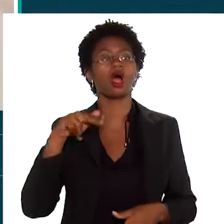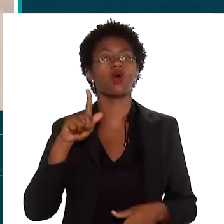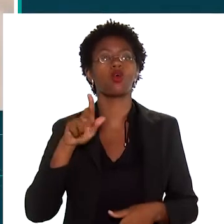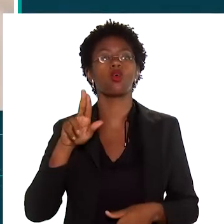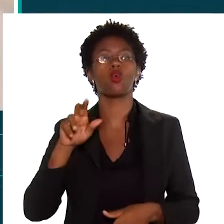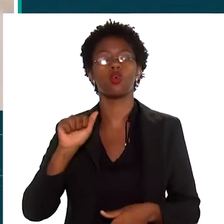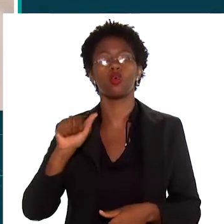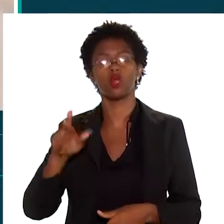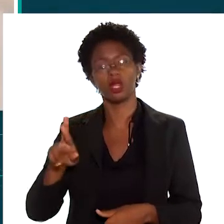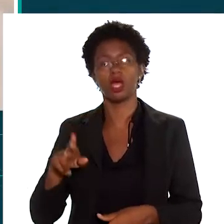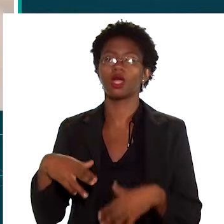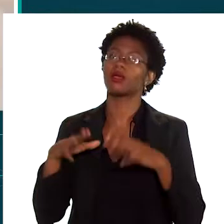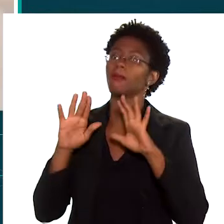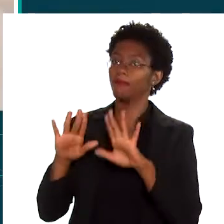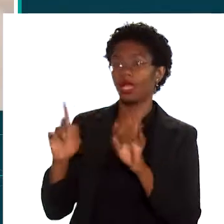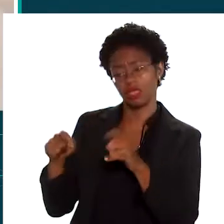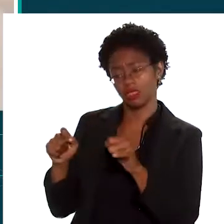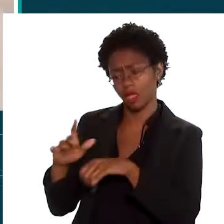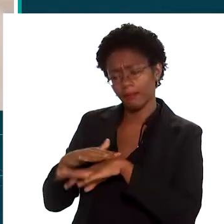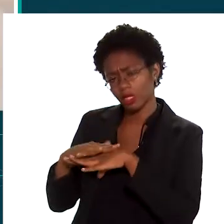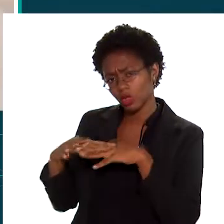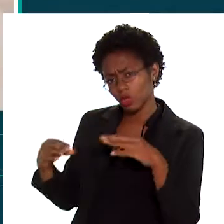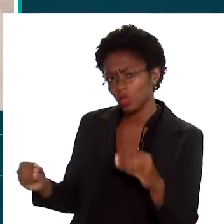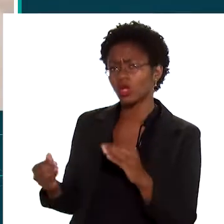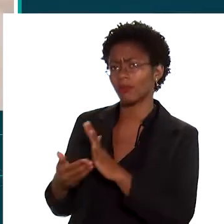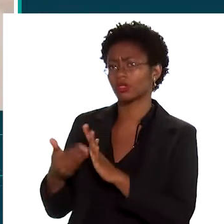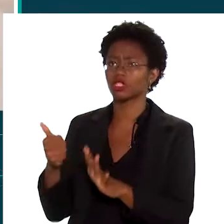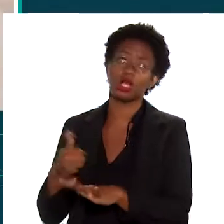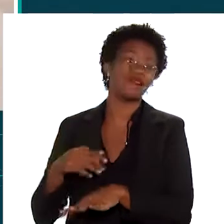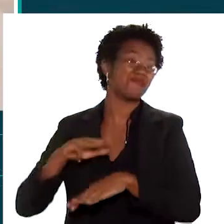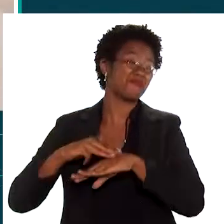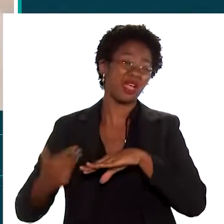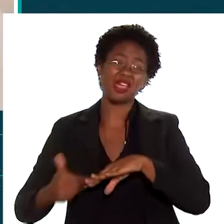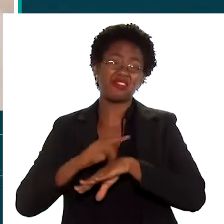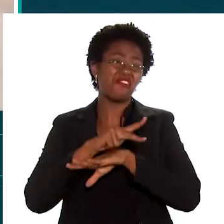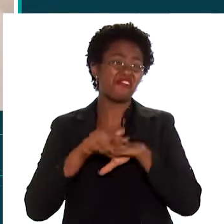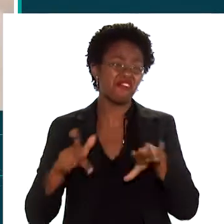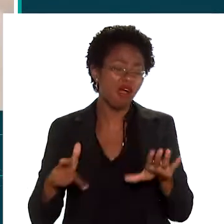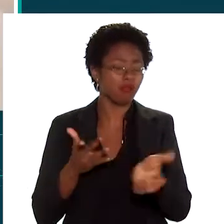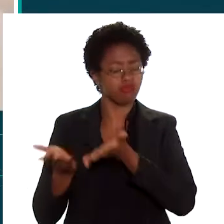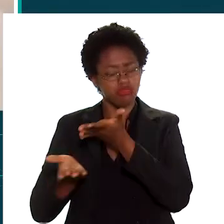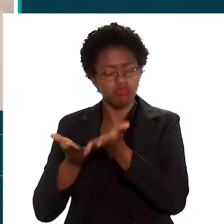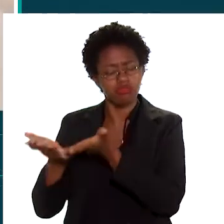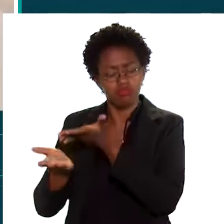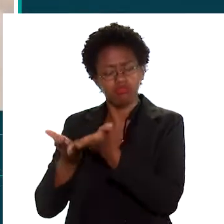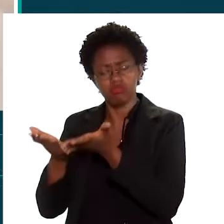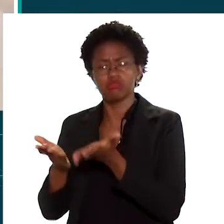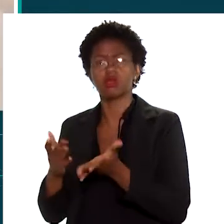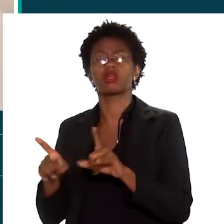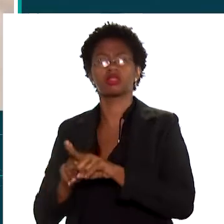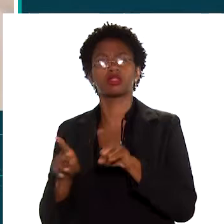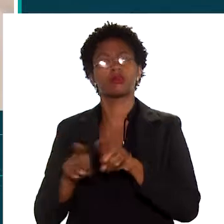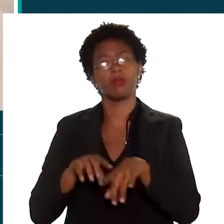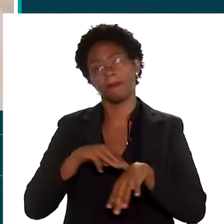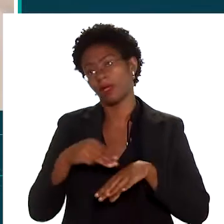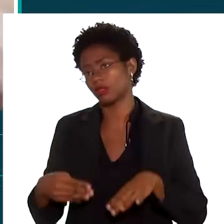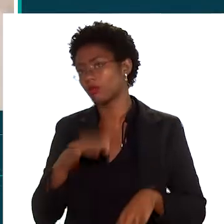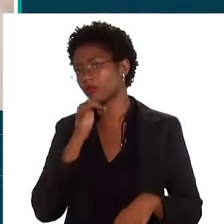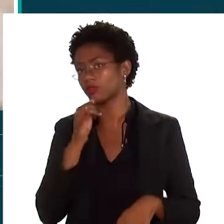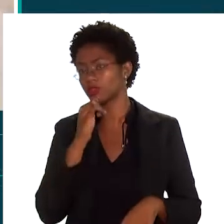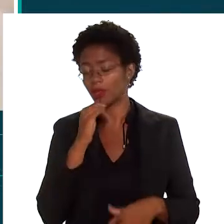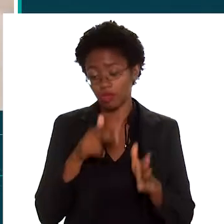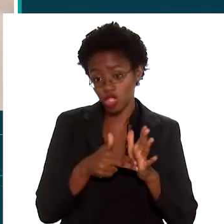intraglandular, acaba que a gente tem uma alta chance de cura, tendo diversos métodos de tratamento. Os 2 métodos